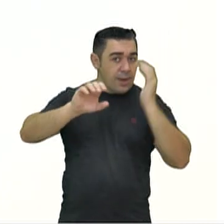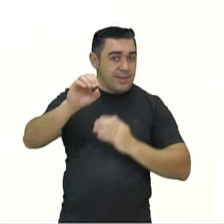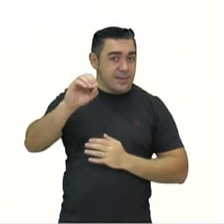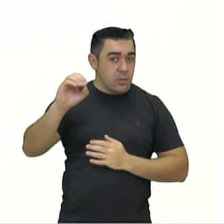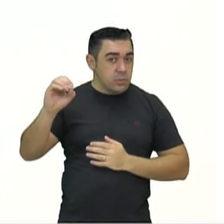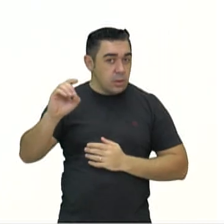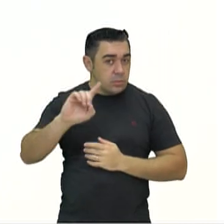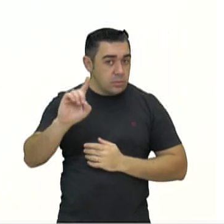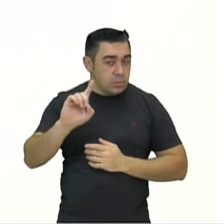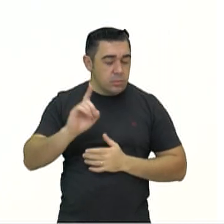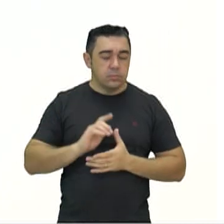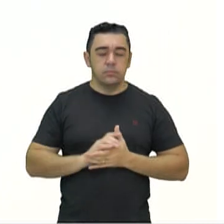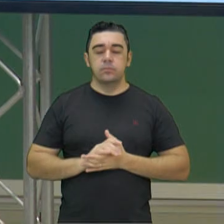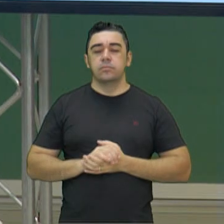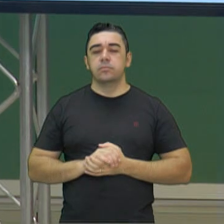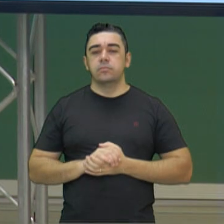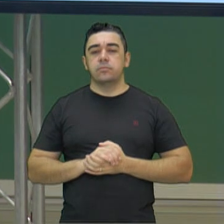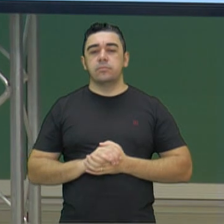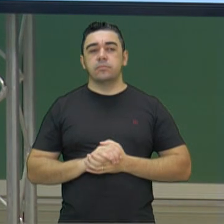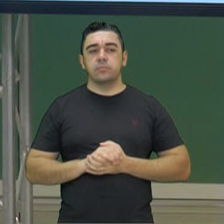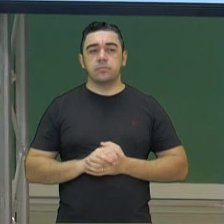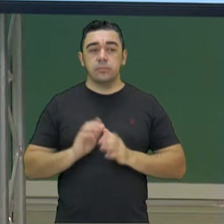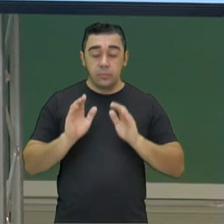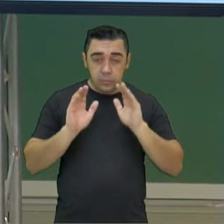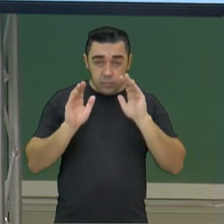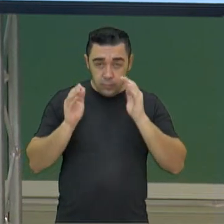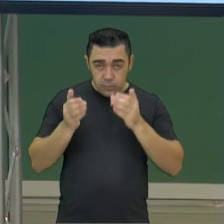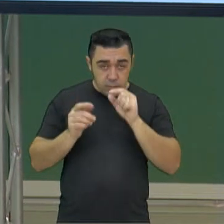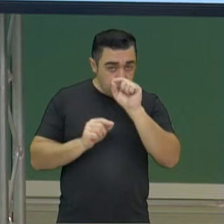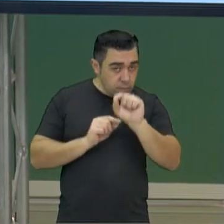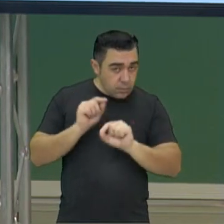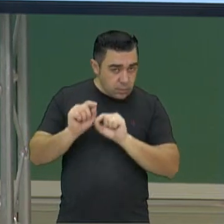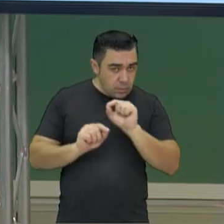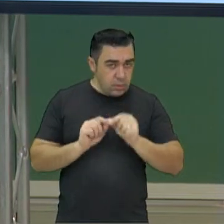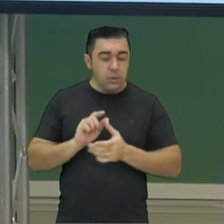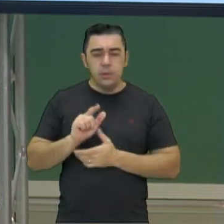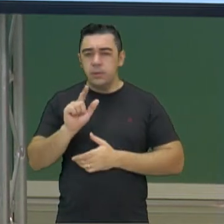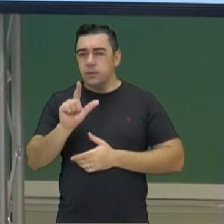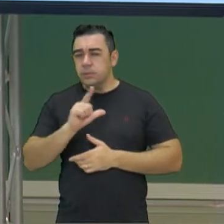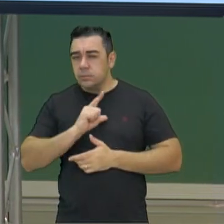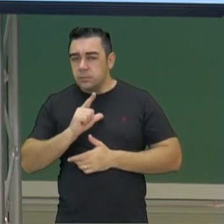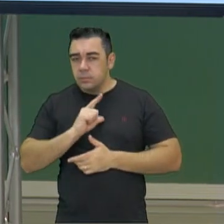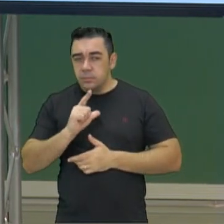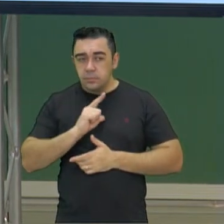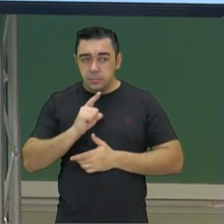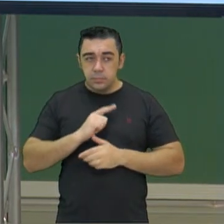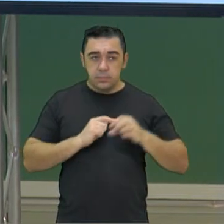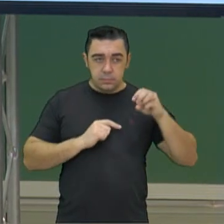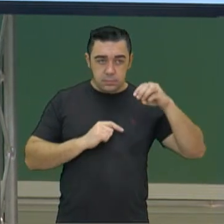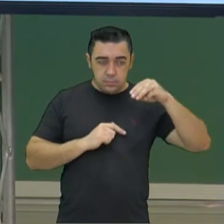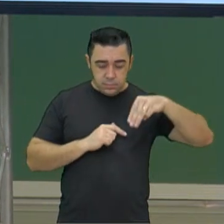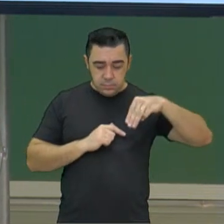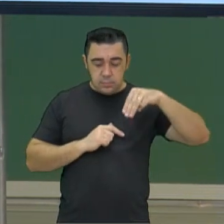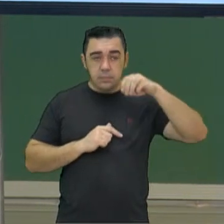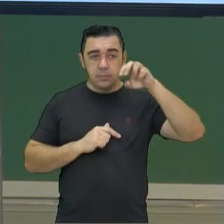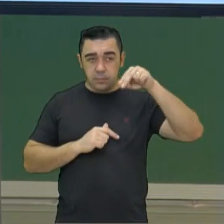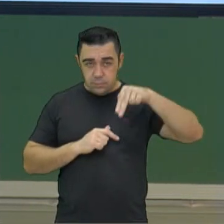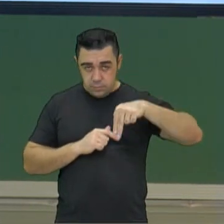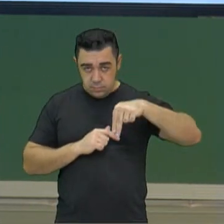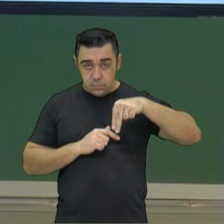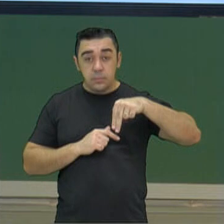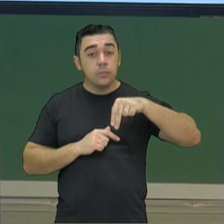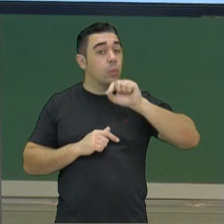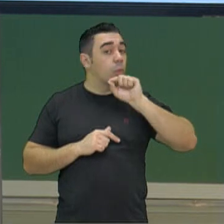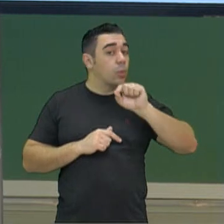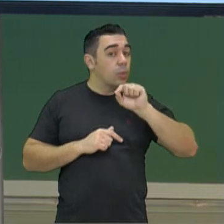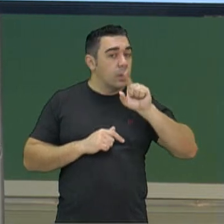outros valores. As coordenadas dos focos serão o quê? Você vai ter que M e N são as coordenadas